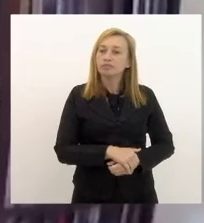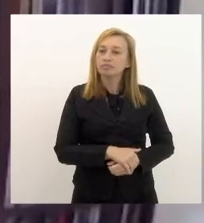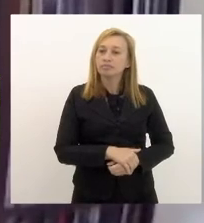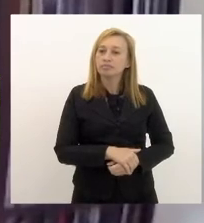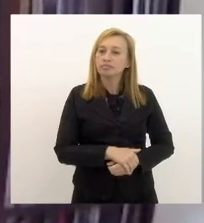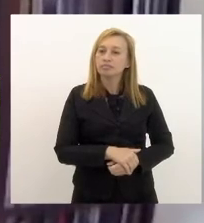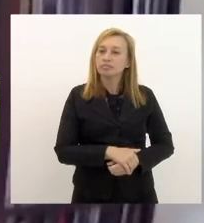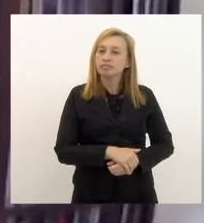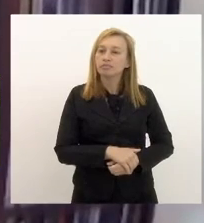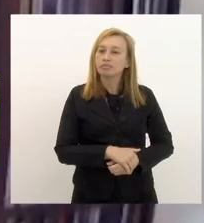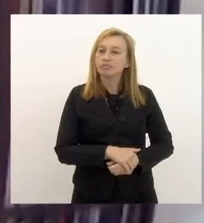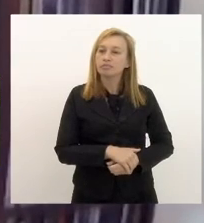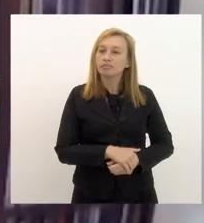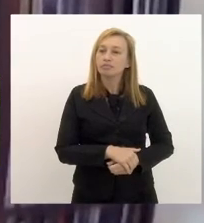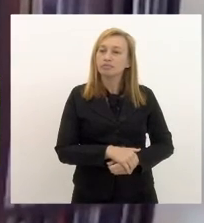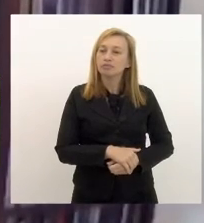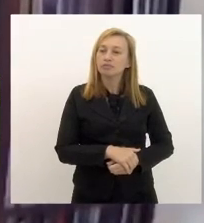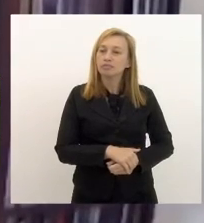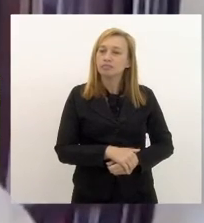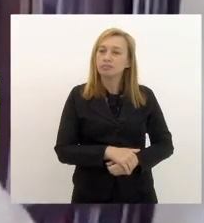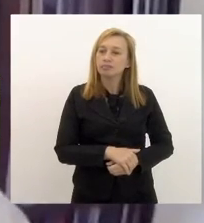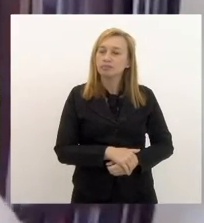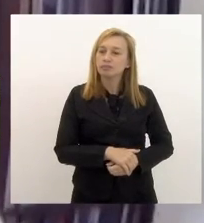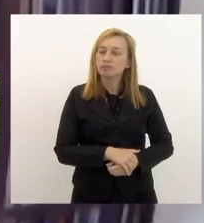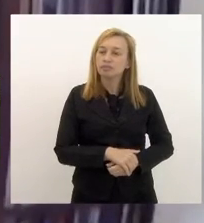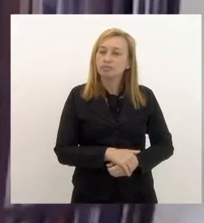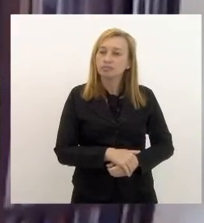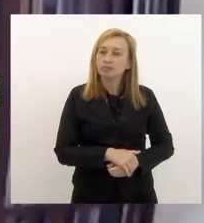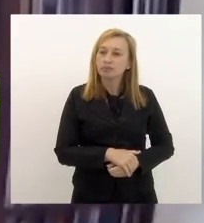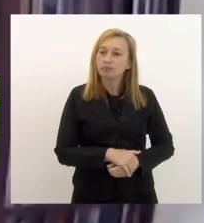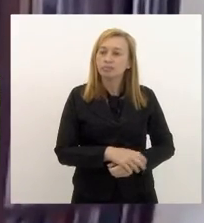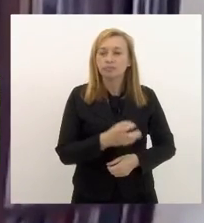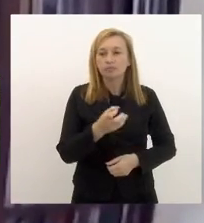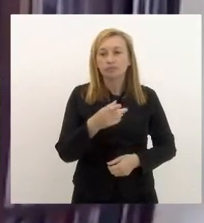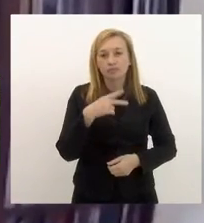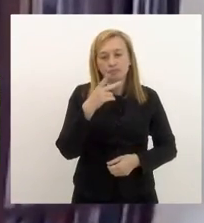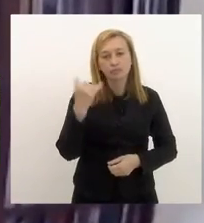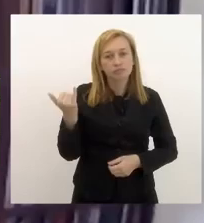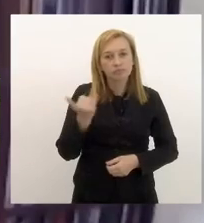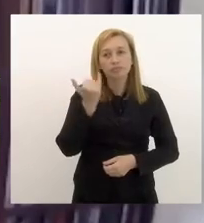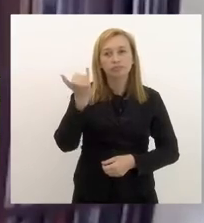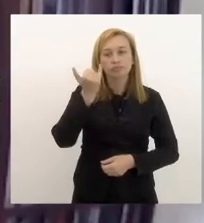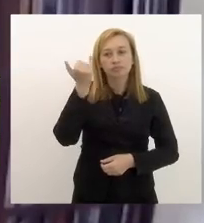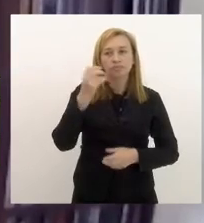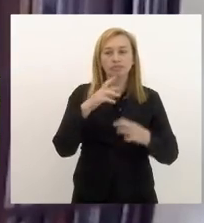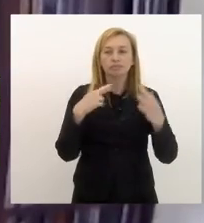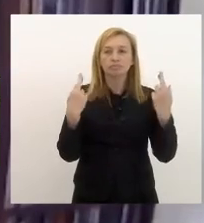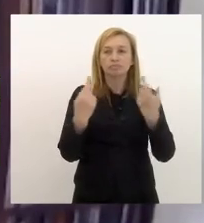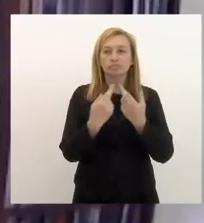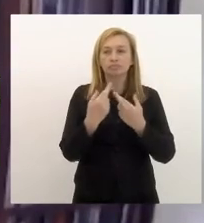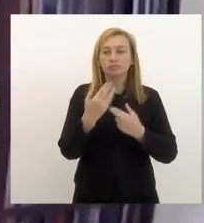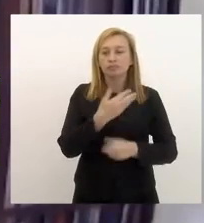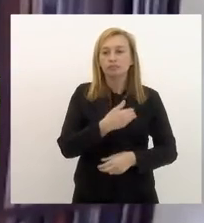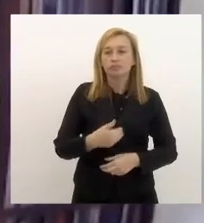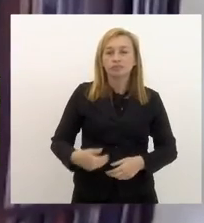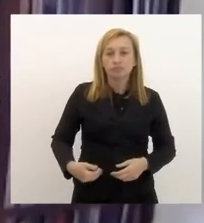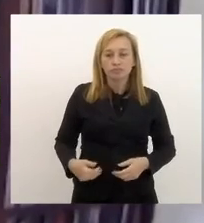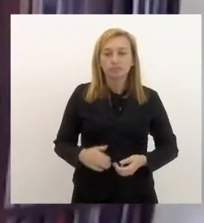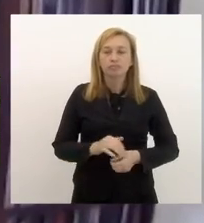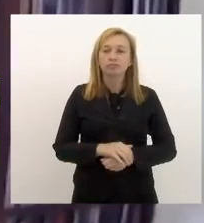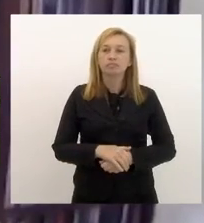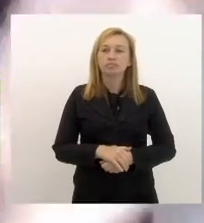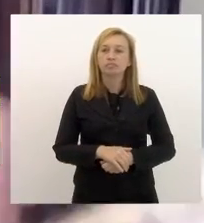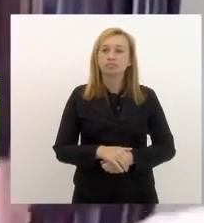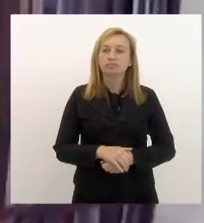e eu iria dizer da importância dessa audiência pública audiência